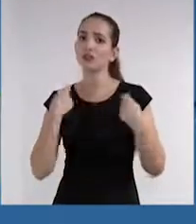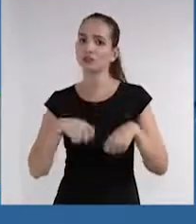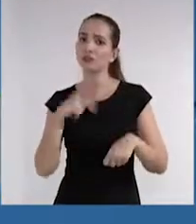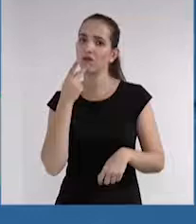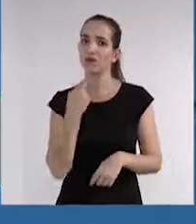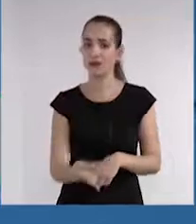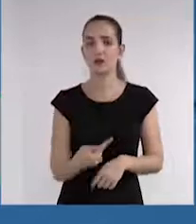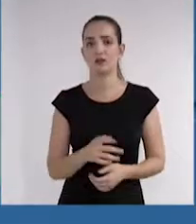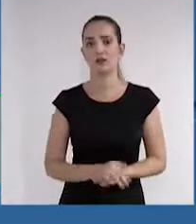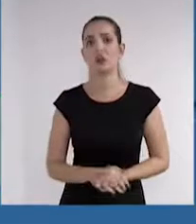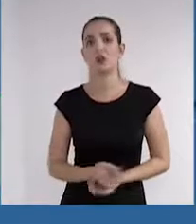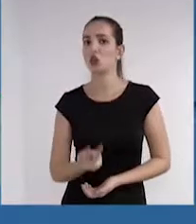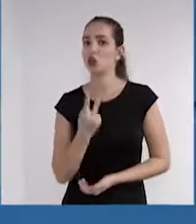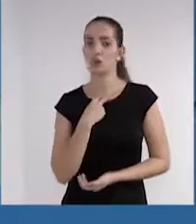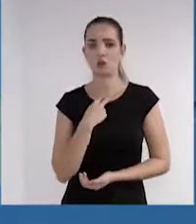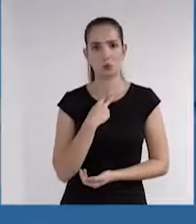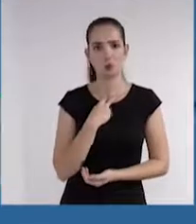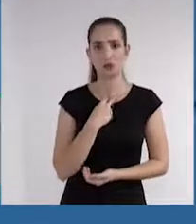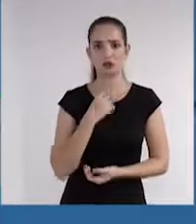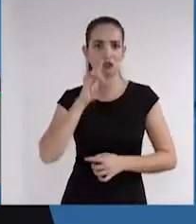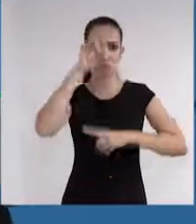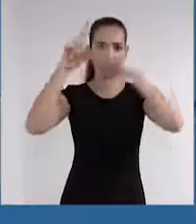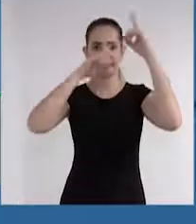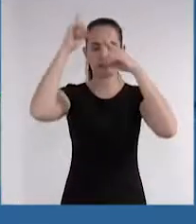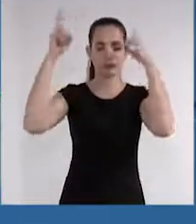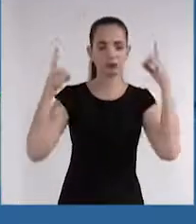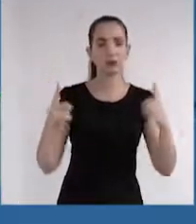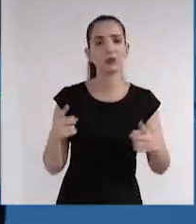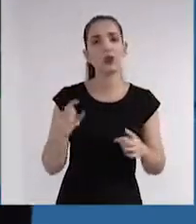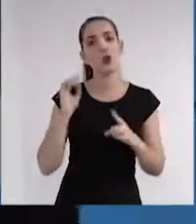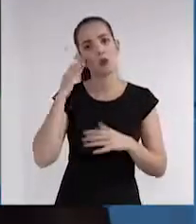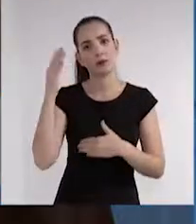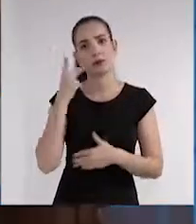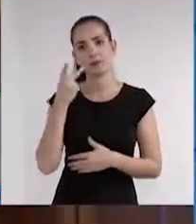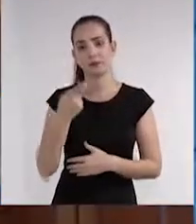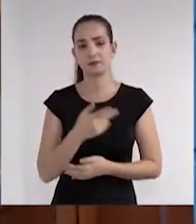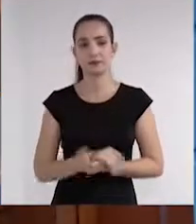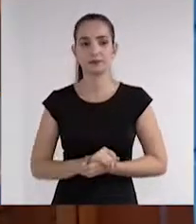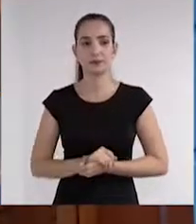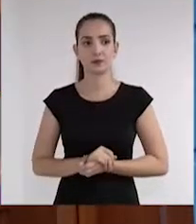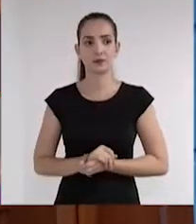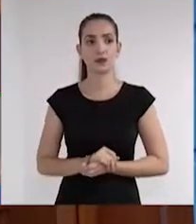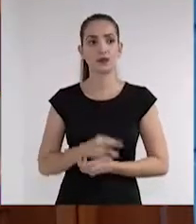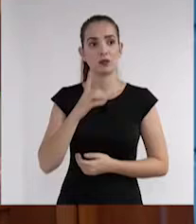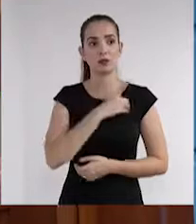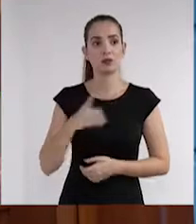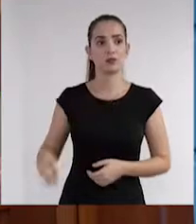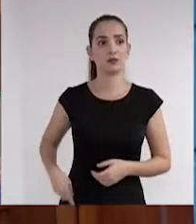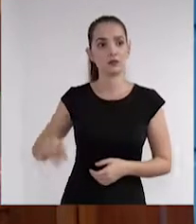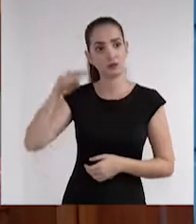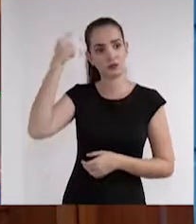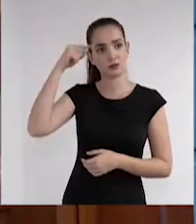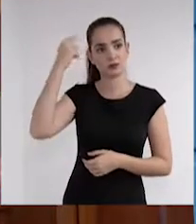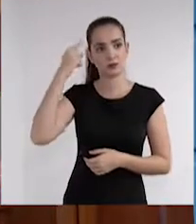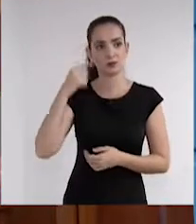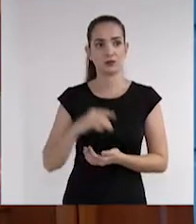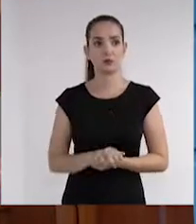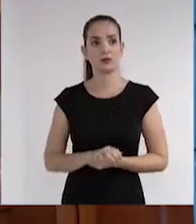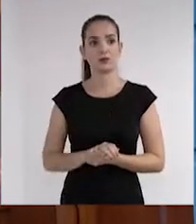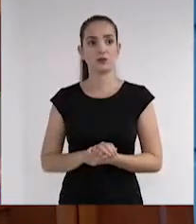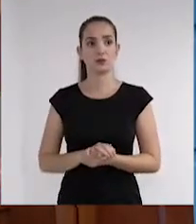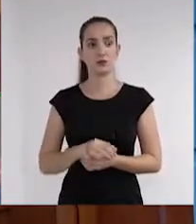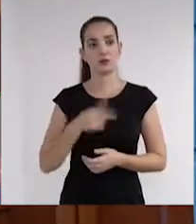dita, não pode ser inventada. Muito obrigado pela parte. Deputado Zé Teixeira, Vossa Excelência acabou de, da primeira